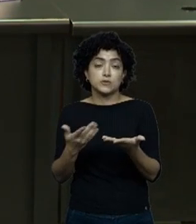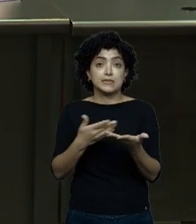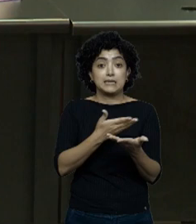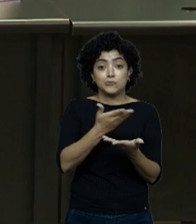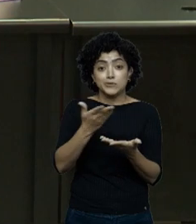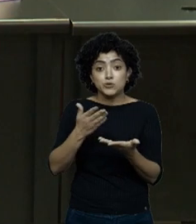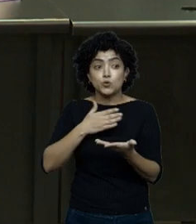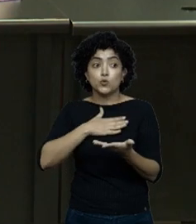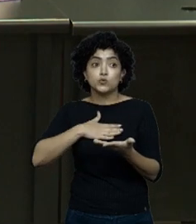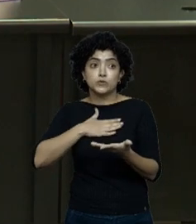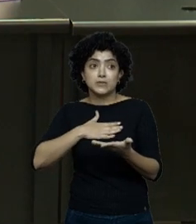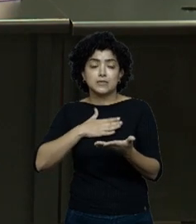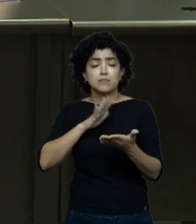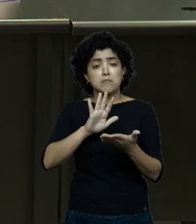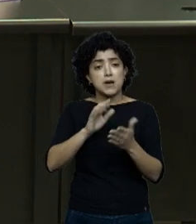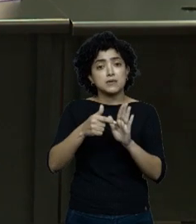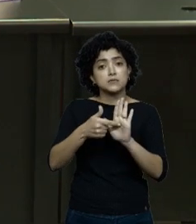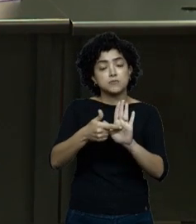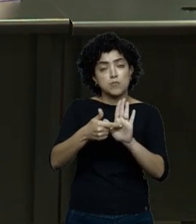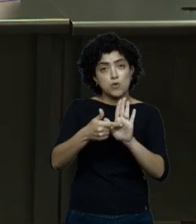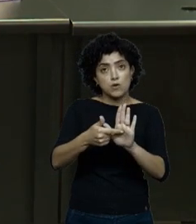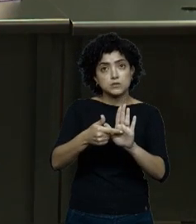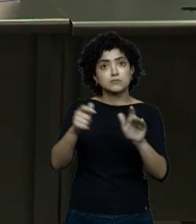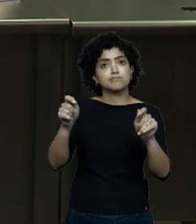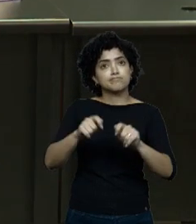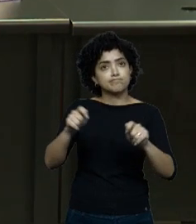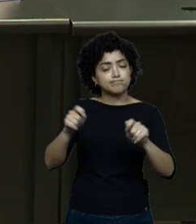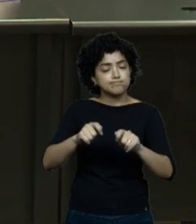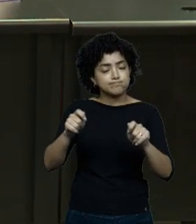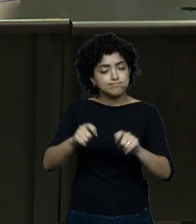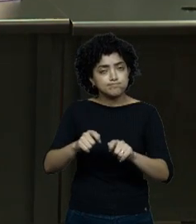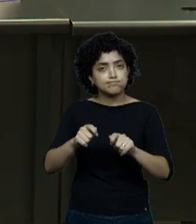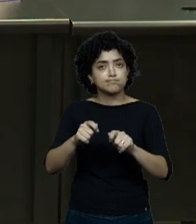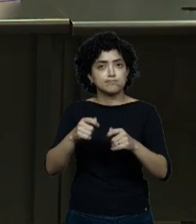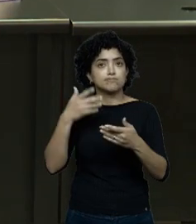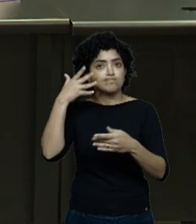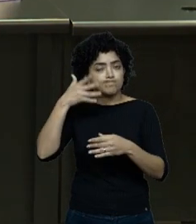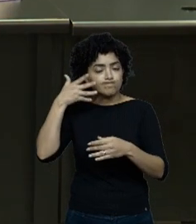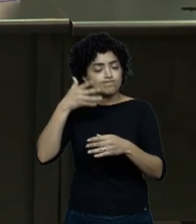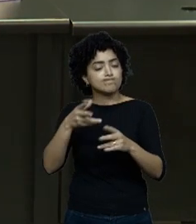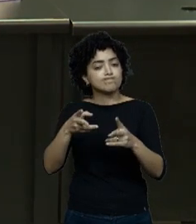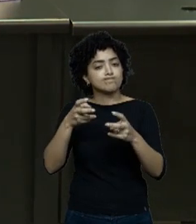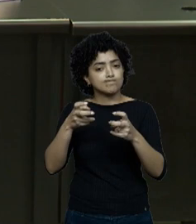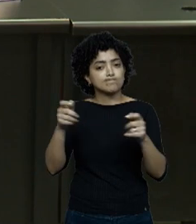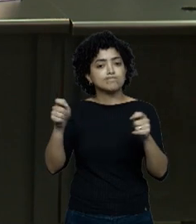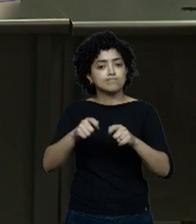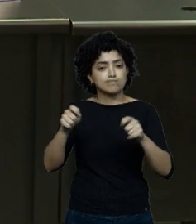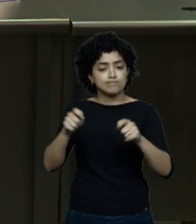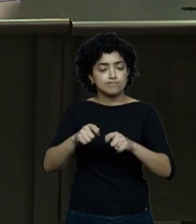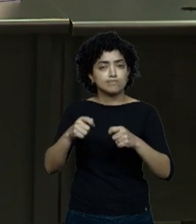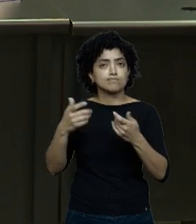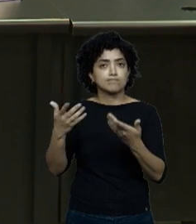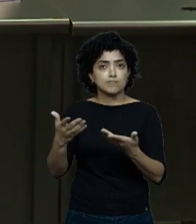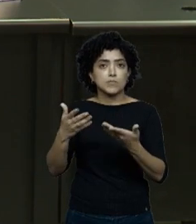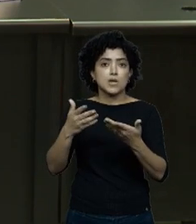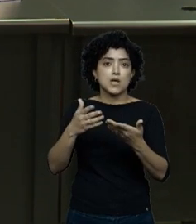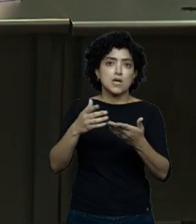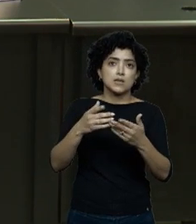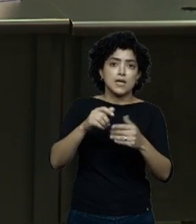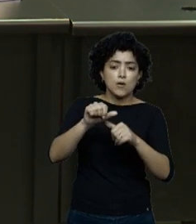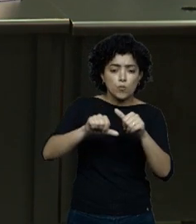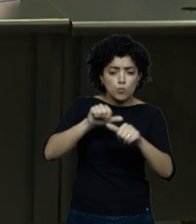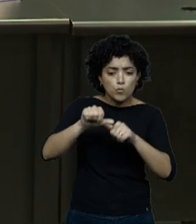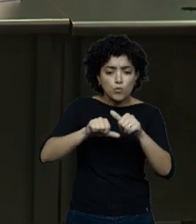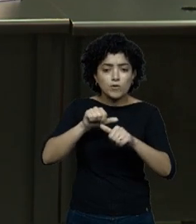todos gostariam mas que já demonstra então também essa possibilidade pelas falas também já percebi que é possível sim com alguns ajustes com